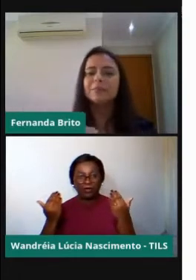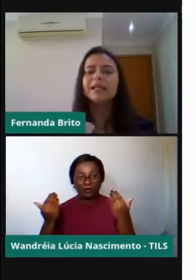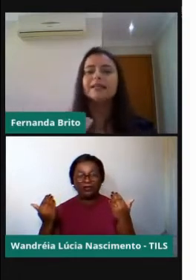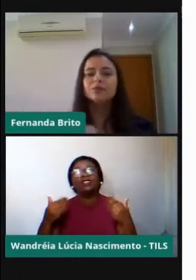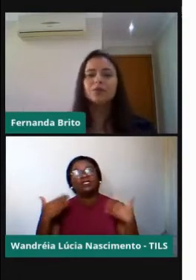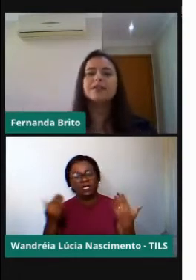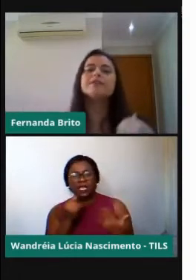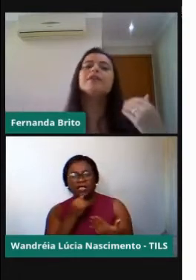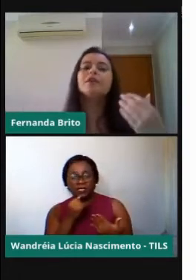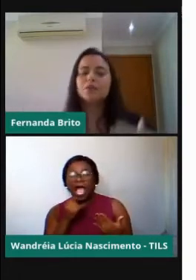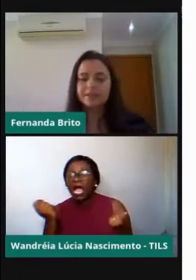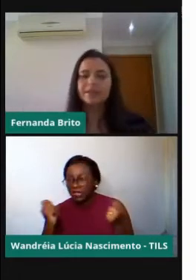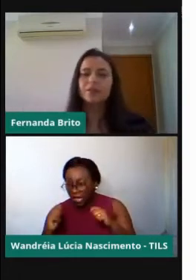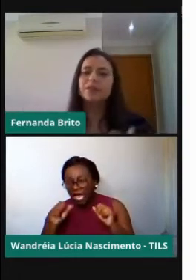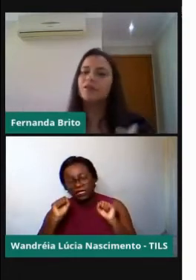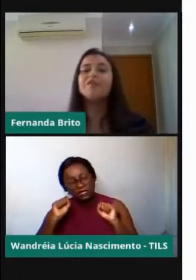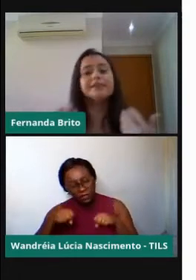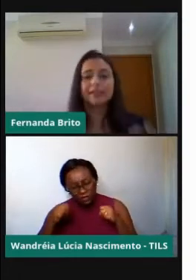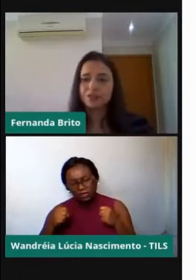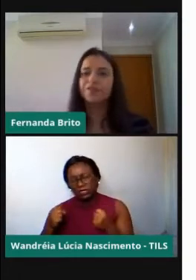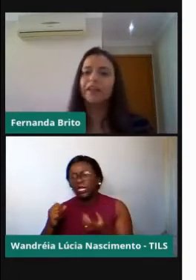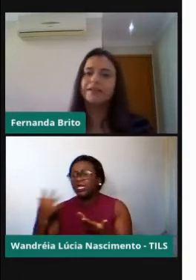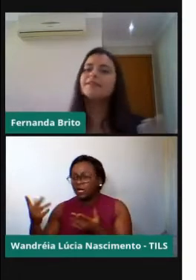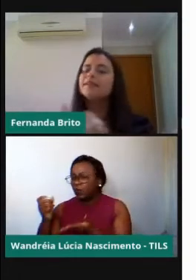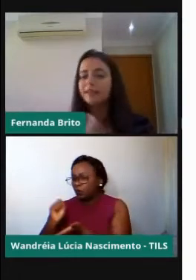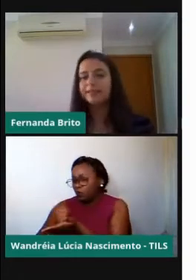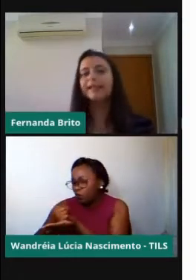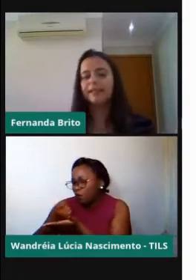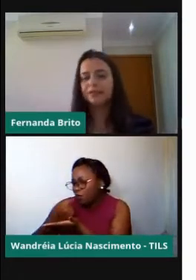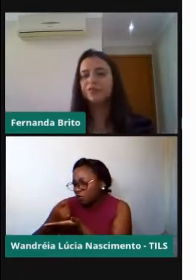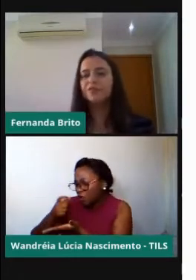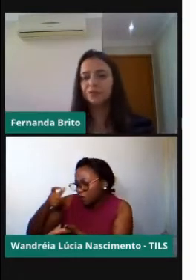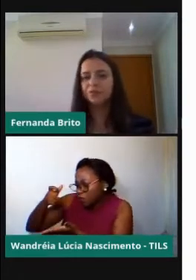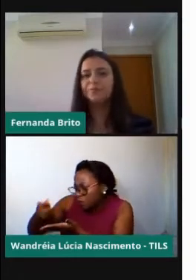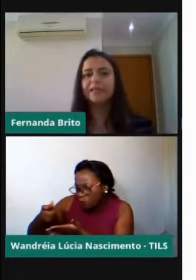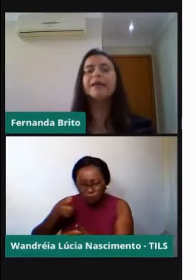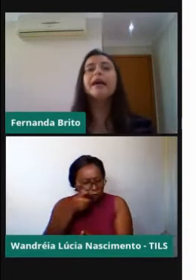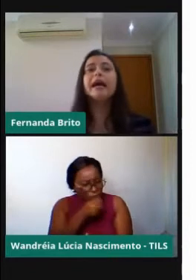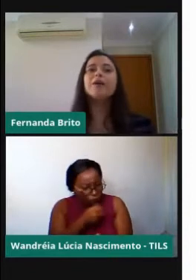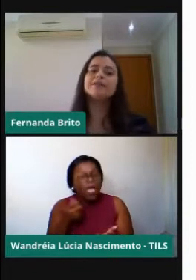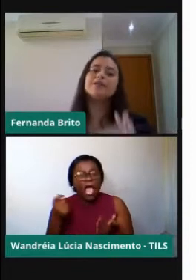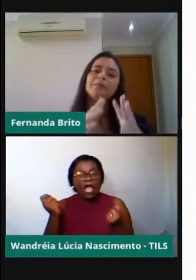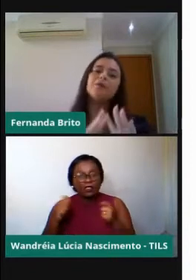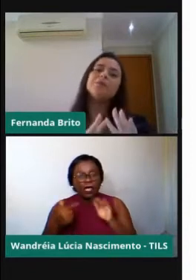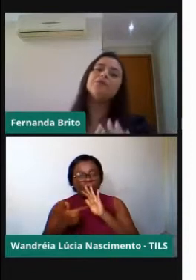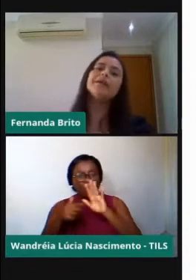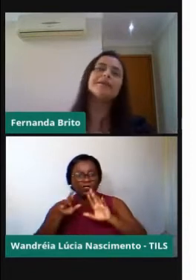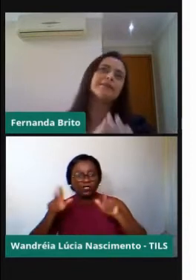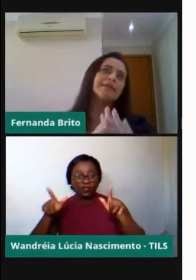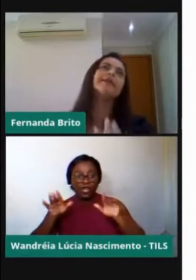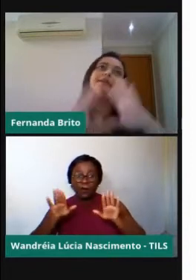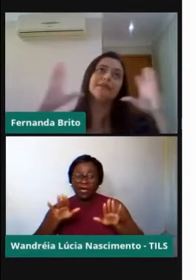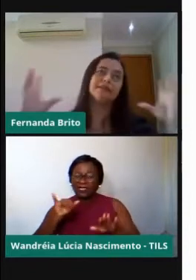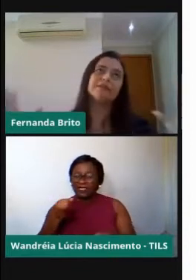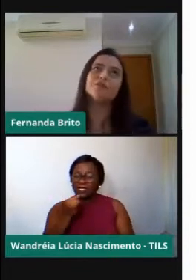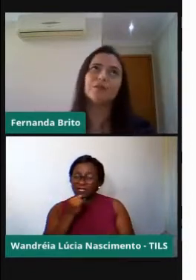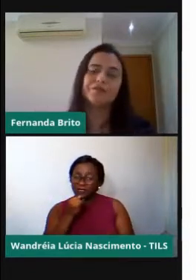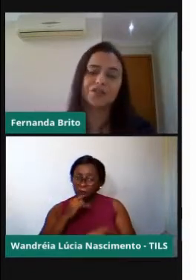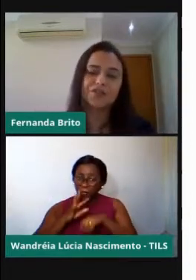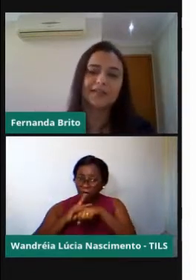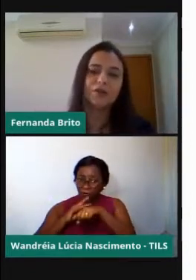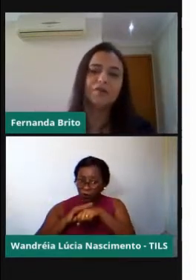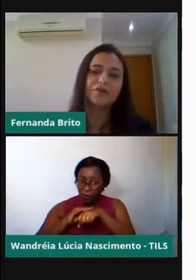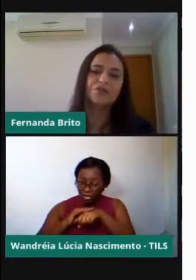naquela determinada dose conseguiu, então, fazer a diferença naquele indivíduo, né? Agora, se eu pego uma doença, né, e